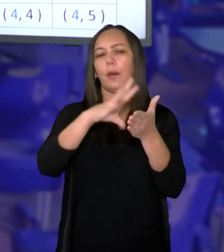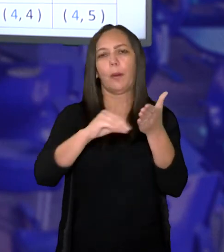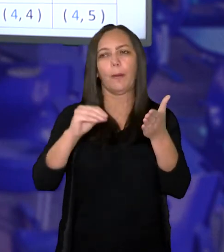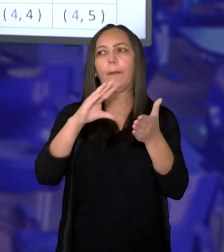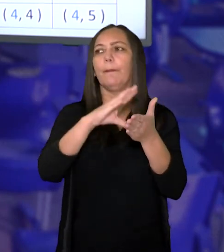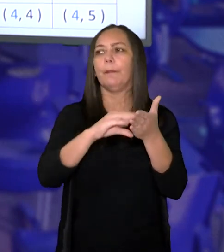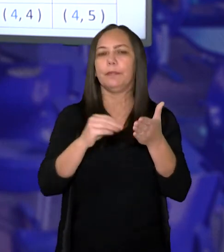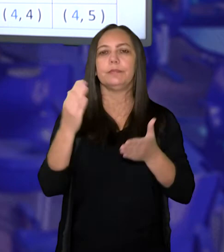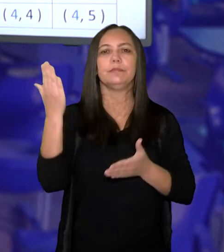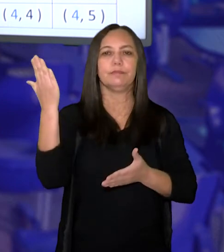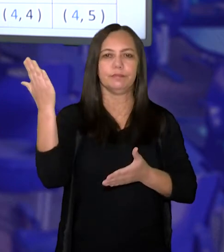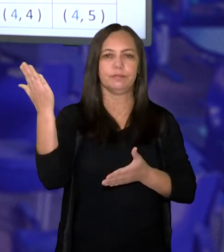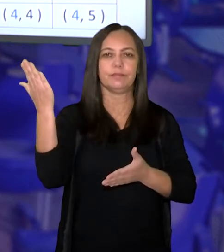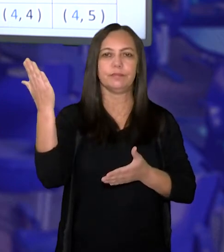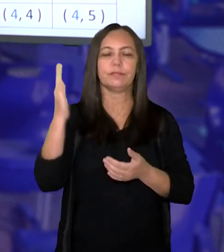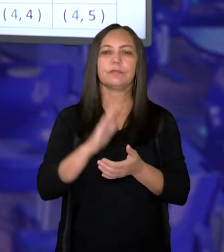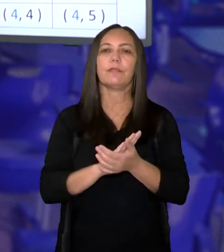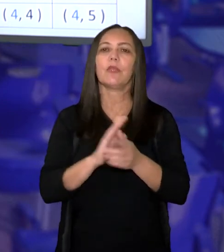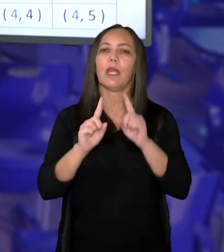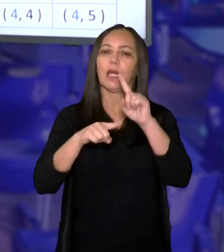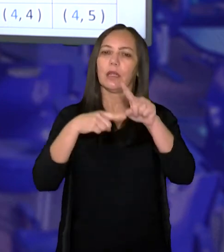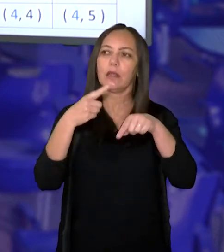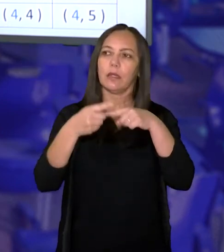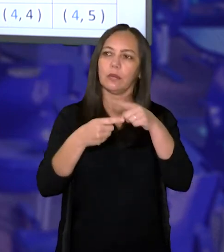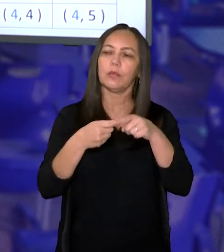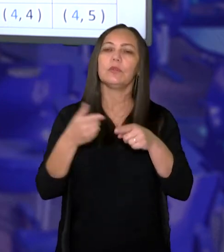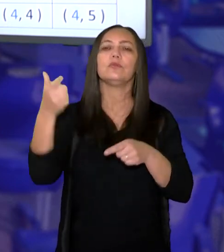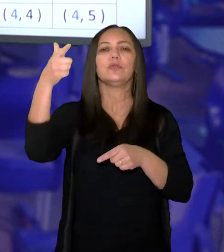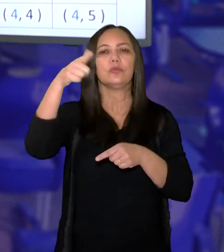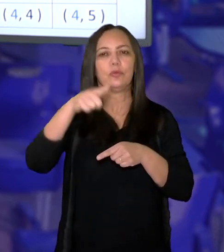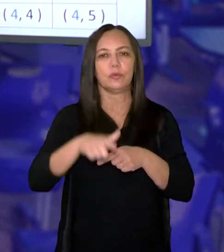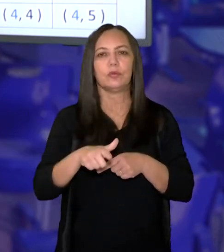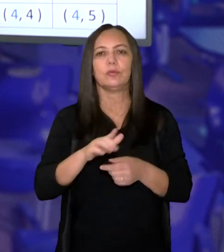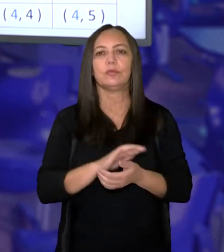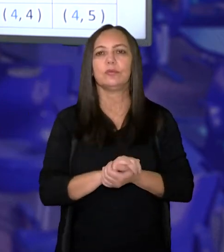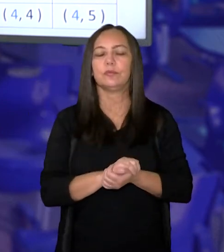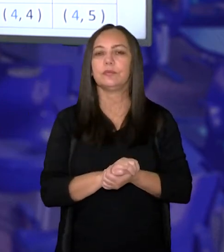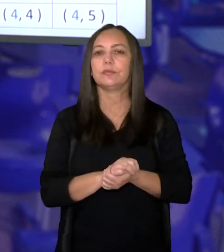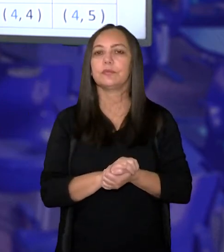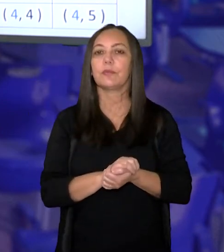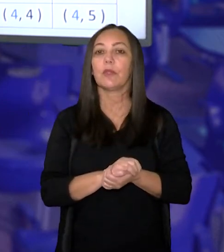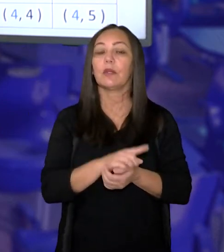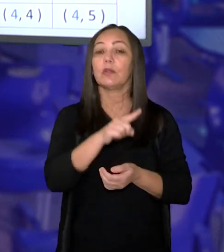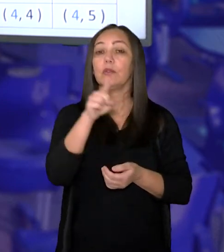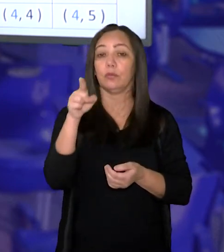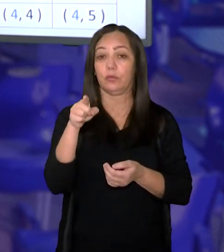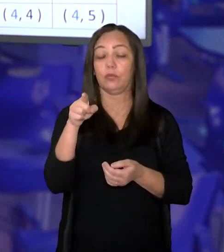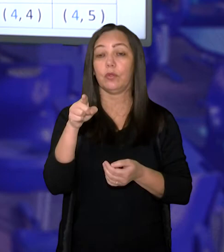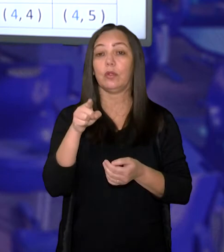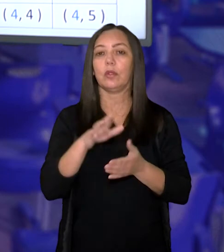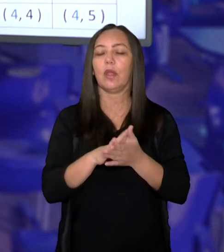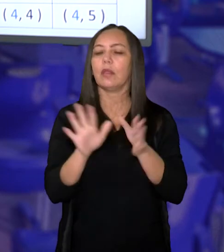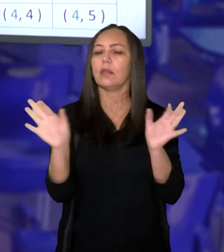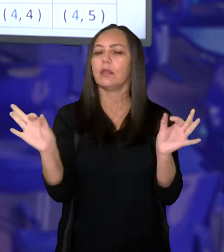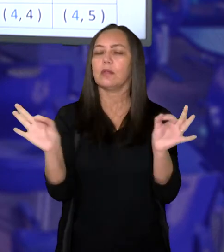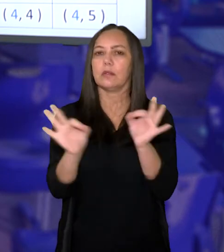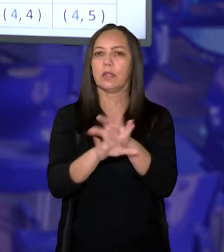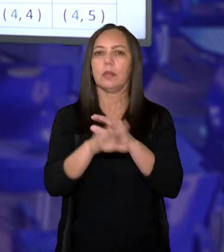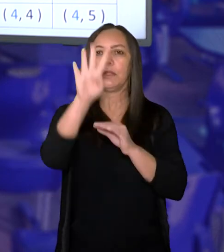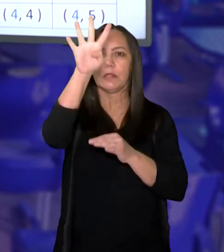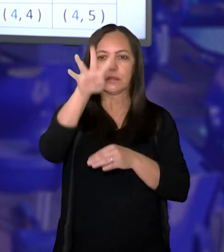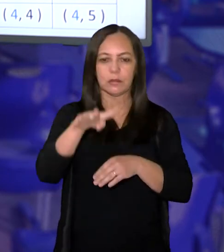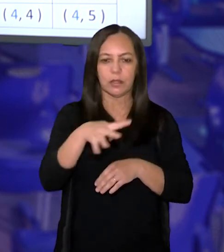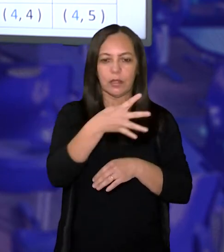vem primeiro e depois repete os demais. Quando você concluir